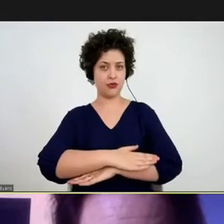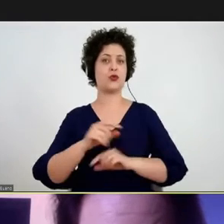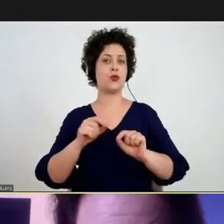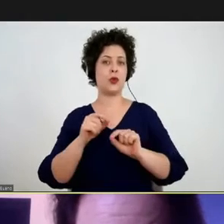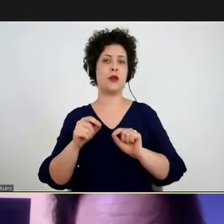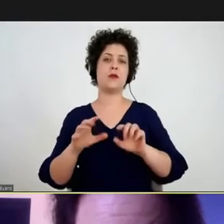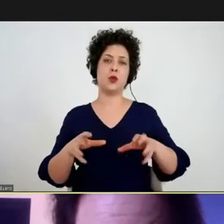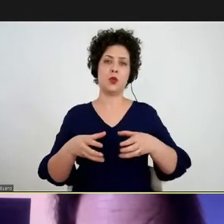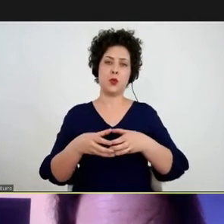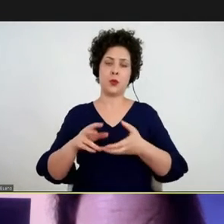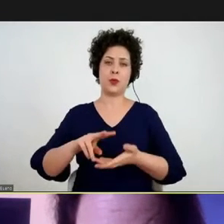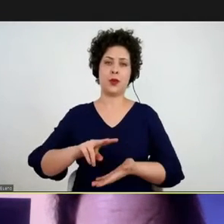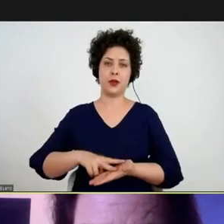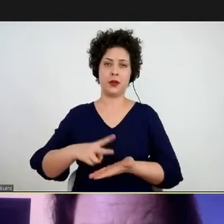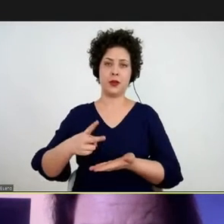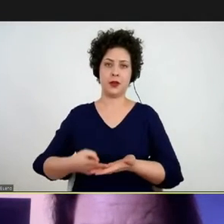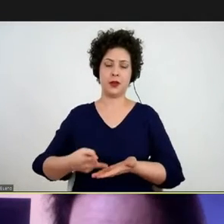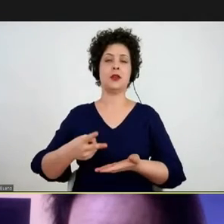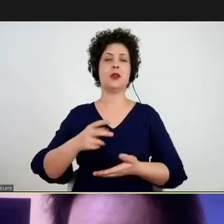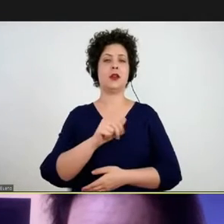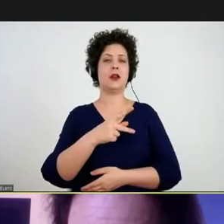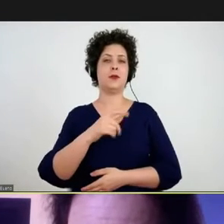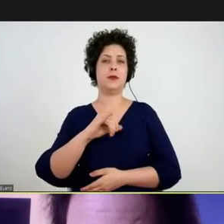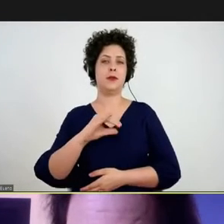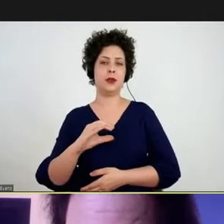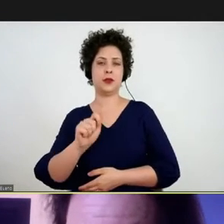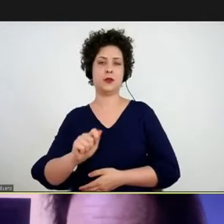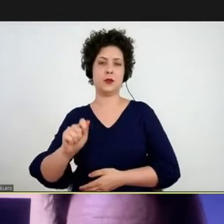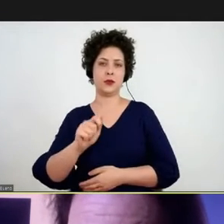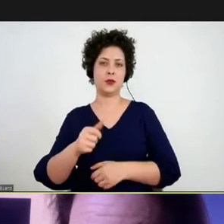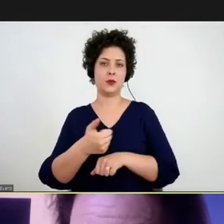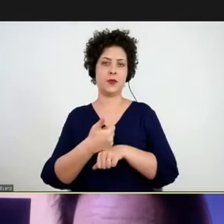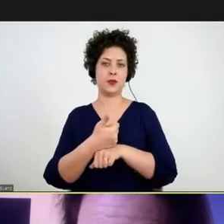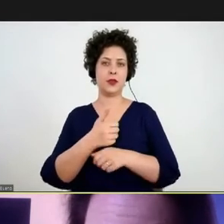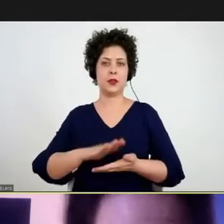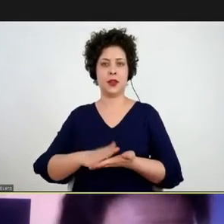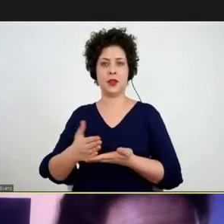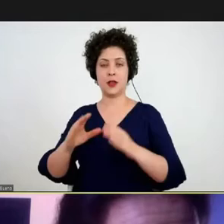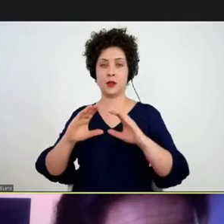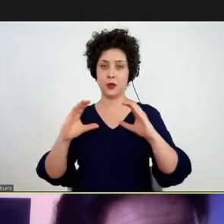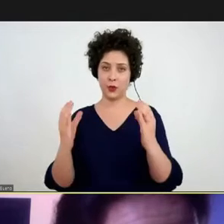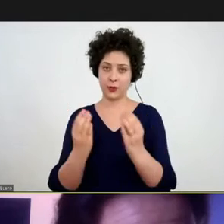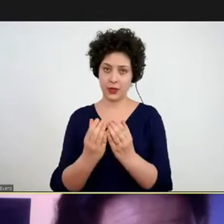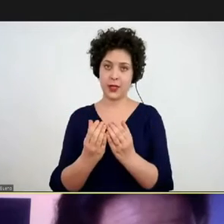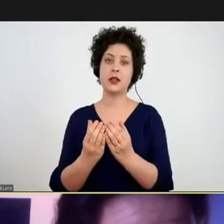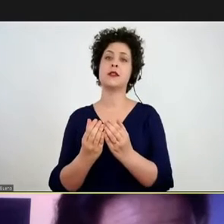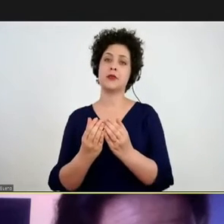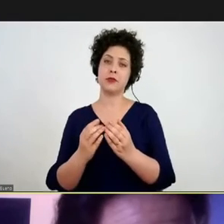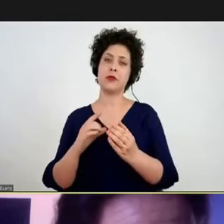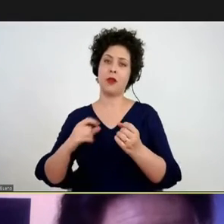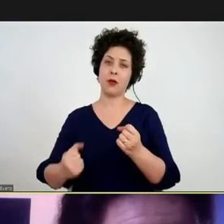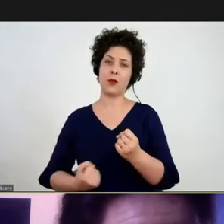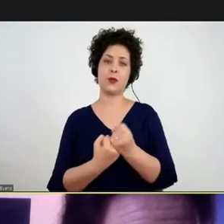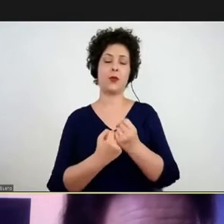pela equipe de tradução de Libras da APIC, Associação Profissional de Intérpretes de Conferência, com os tradutores